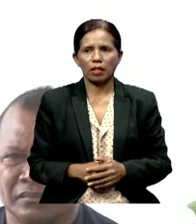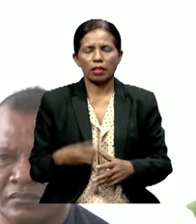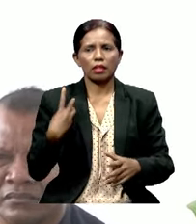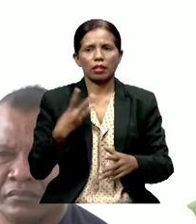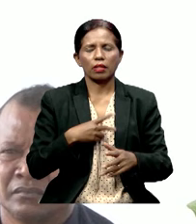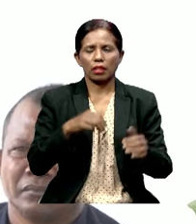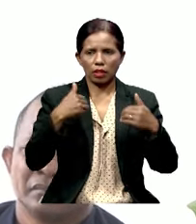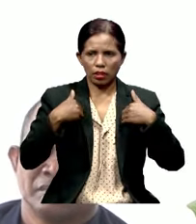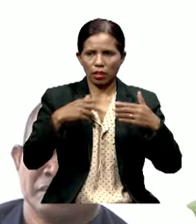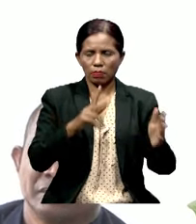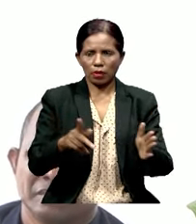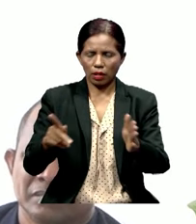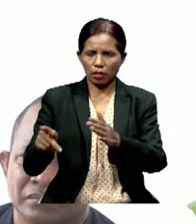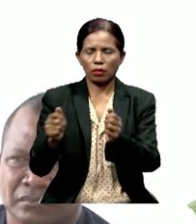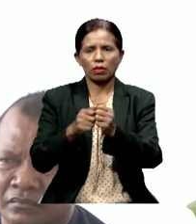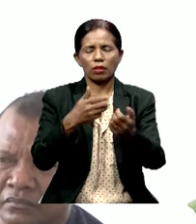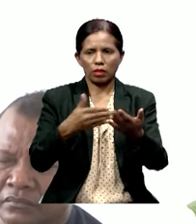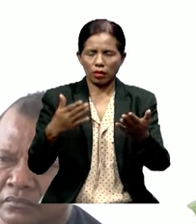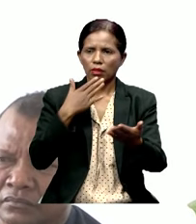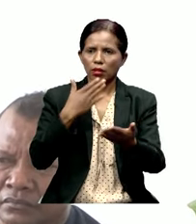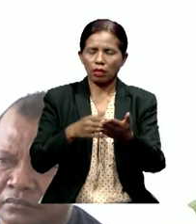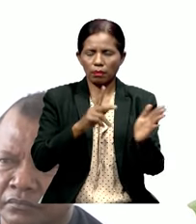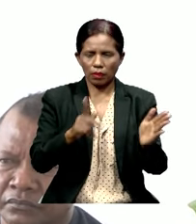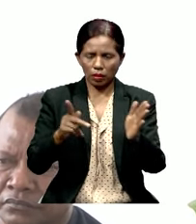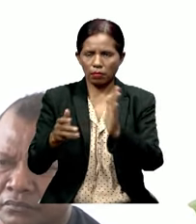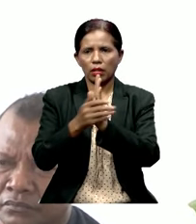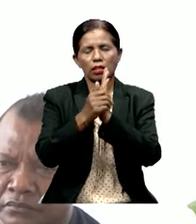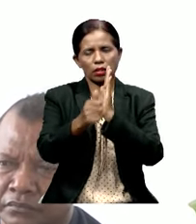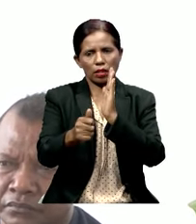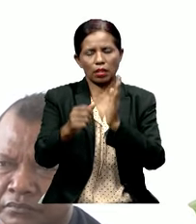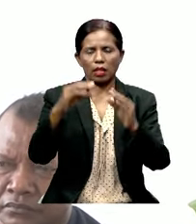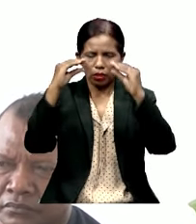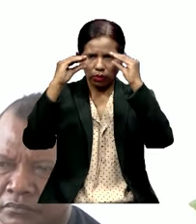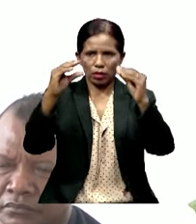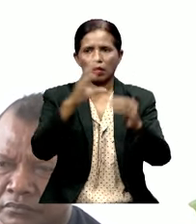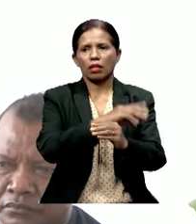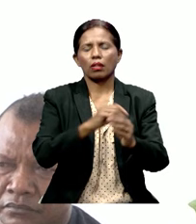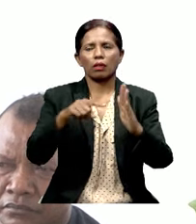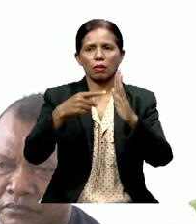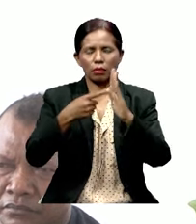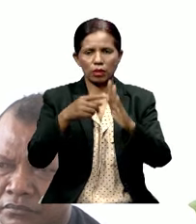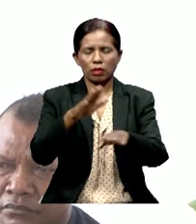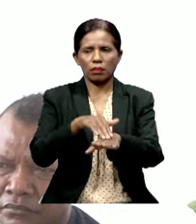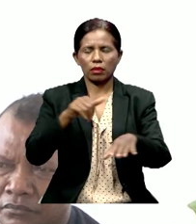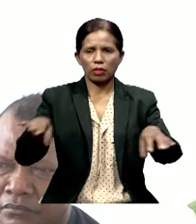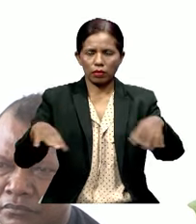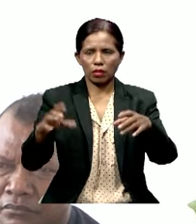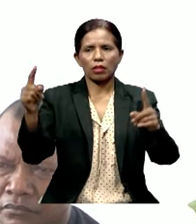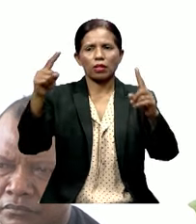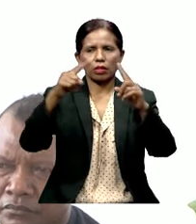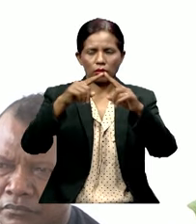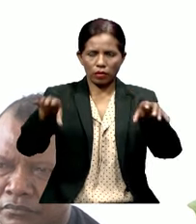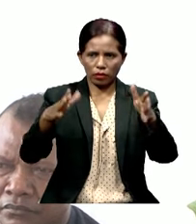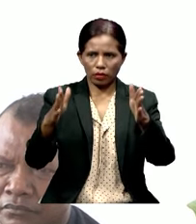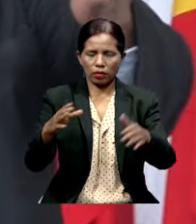E tem plano para recrutamento no dia, plano para capacitação, no plano para carreira, ajuste e recrutamento para funcionar o IDA pela